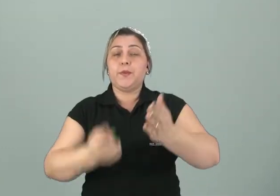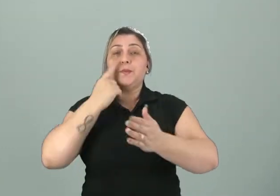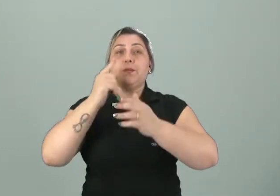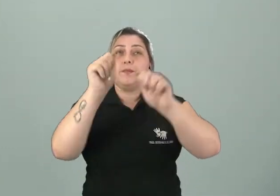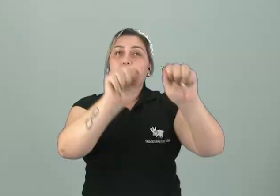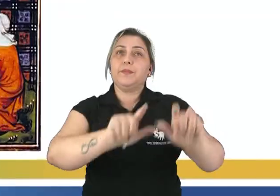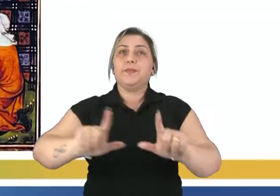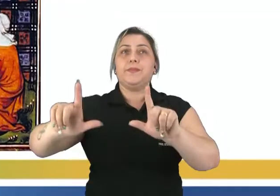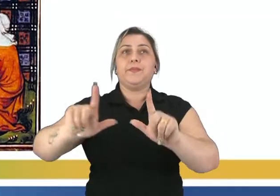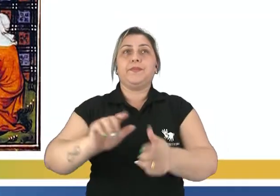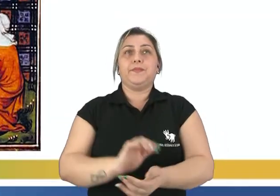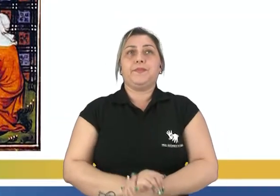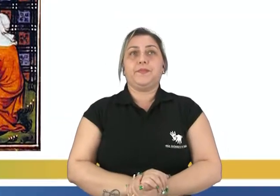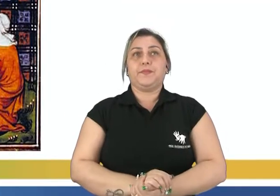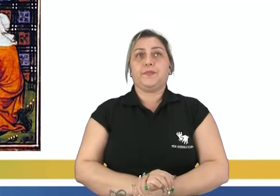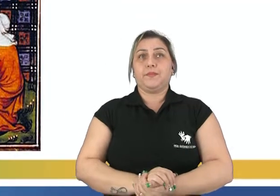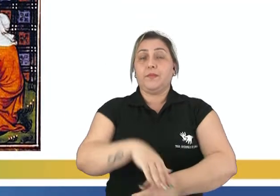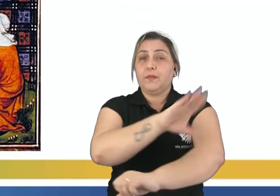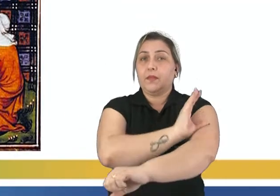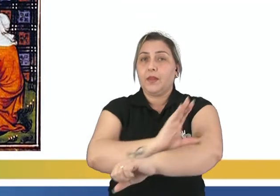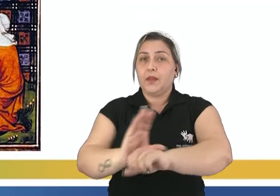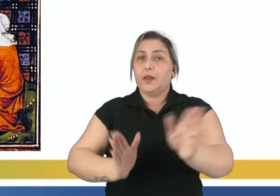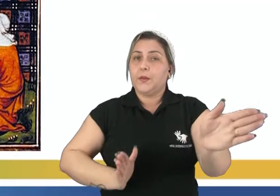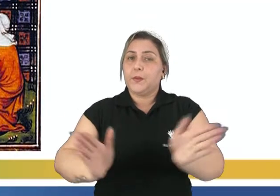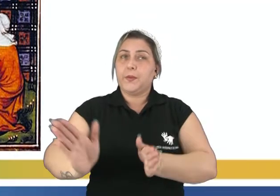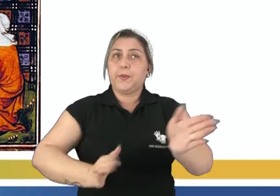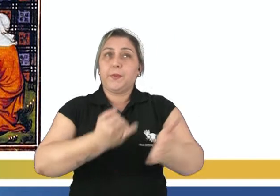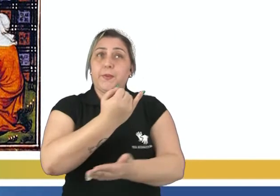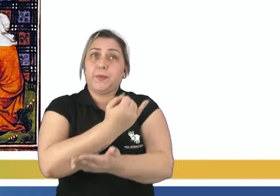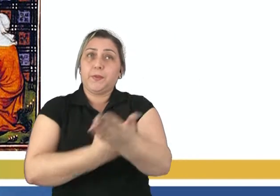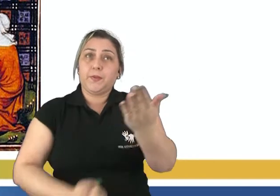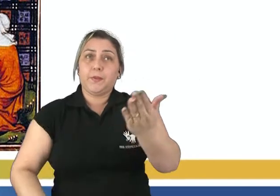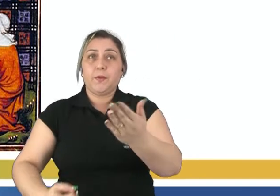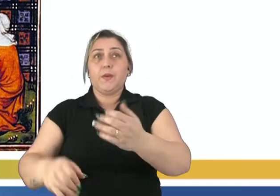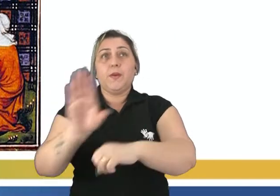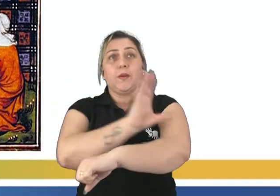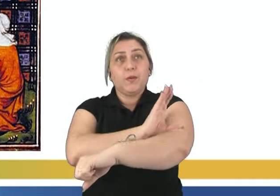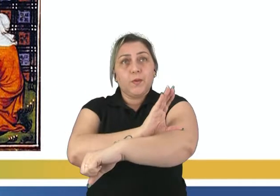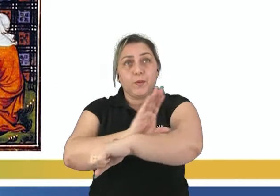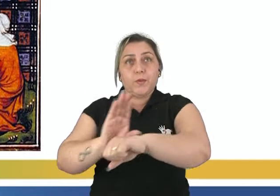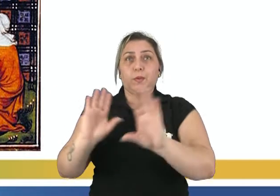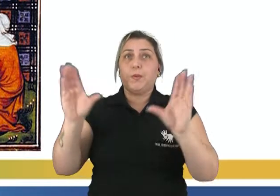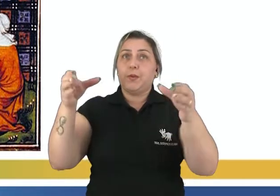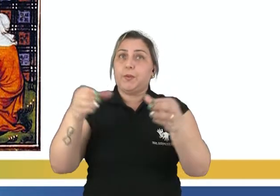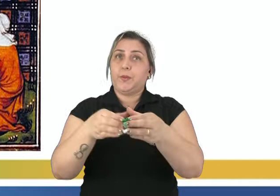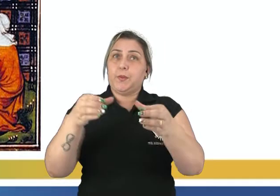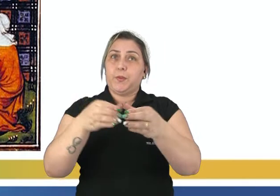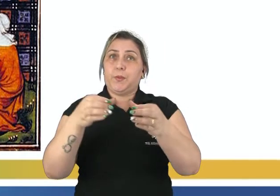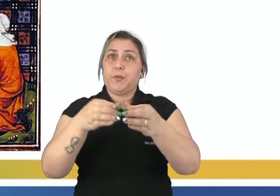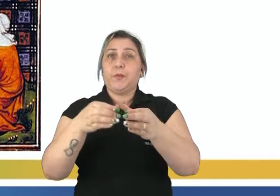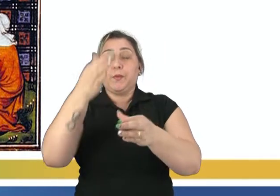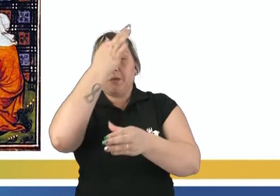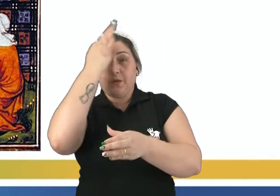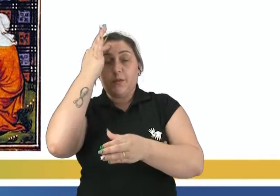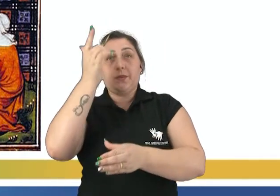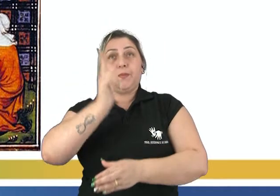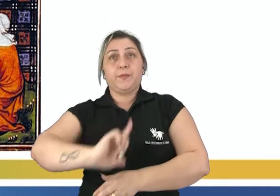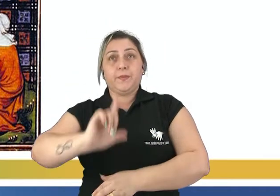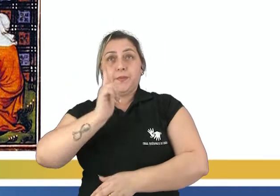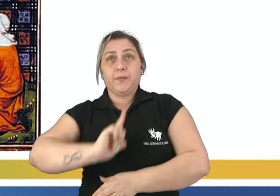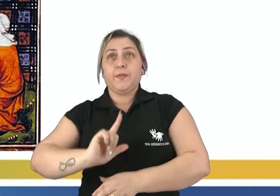slide. A cultura medieval. A cultura medieval é um conjunto de manifestações